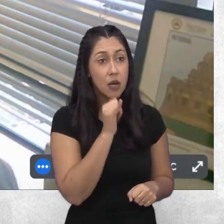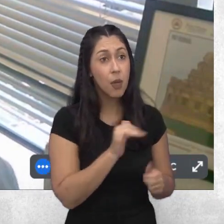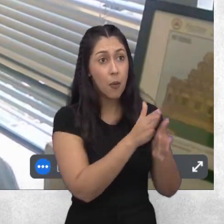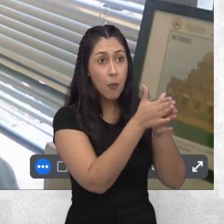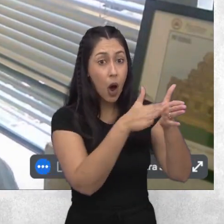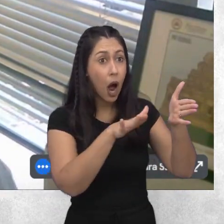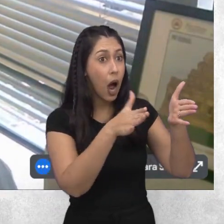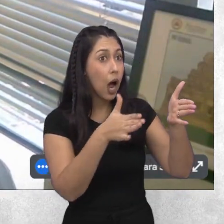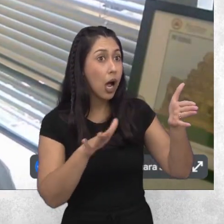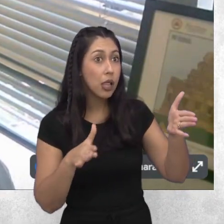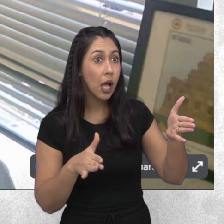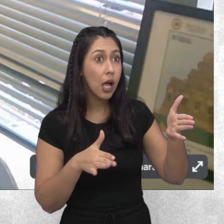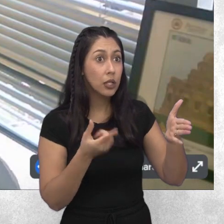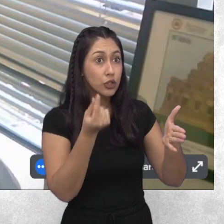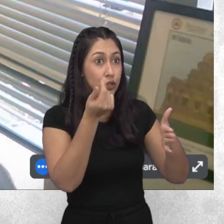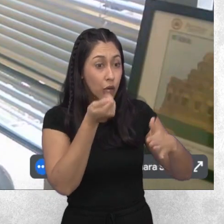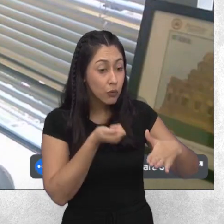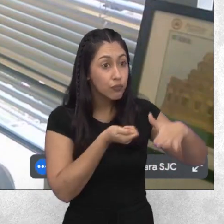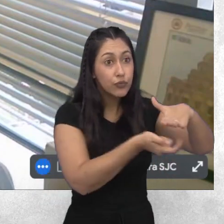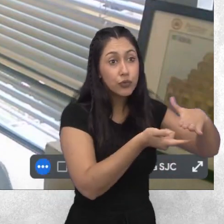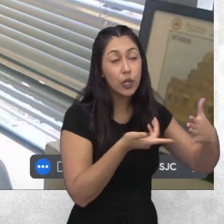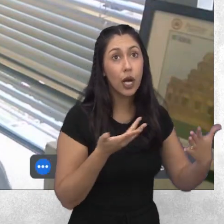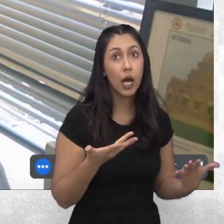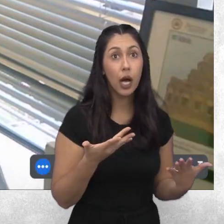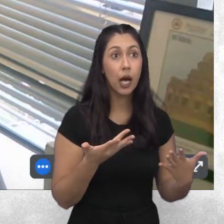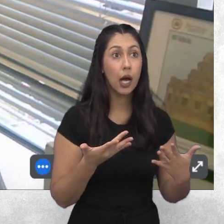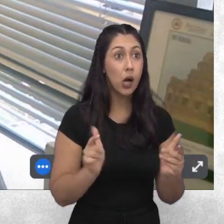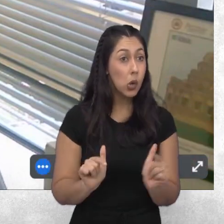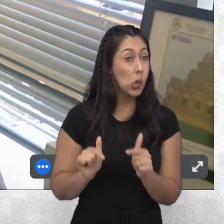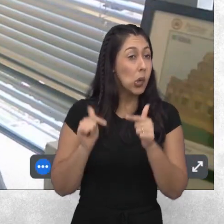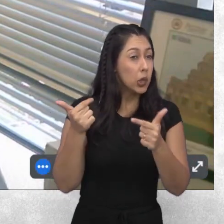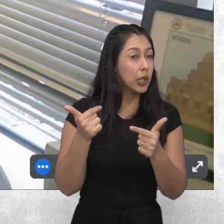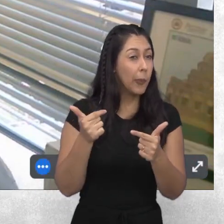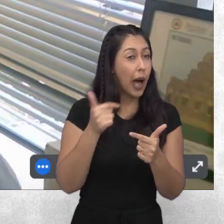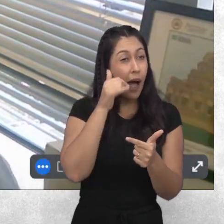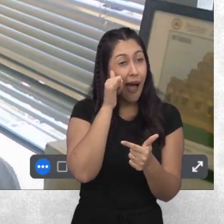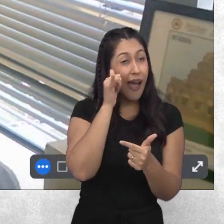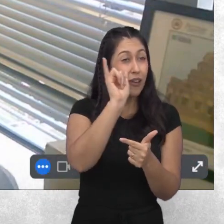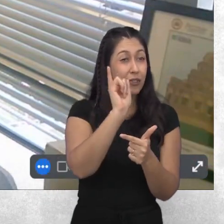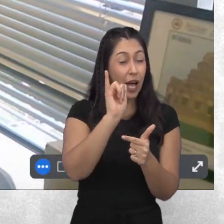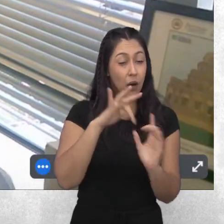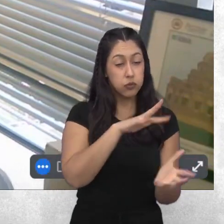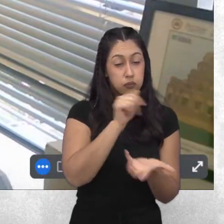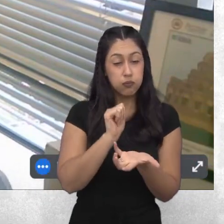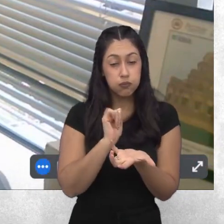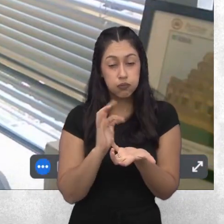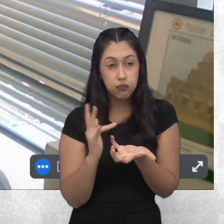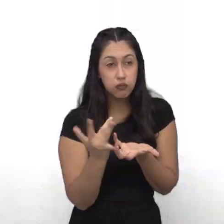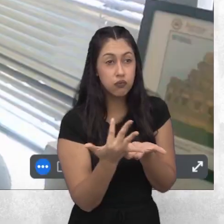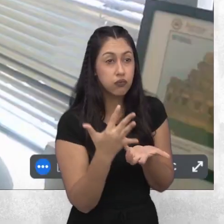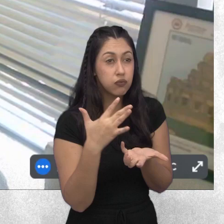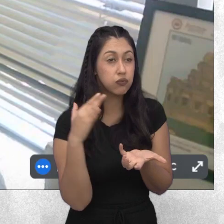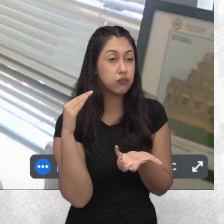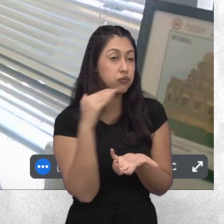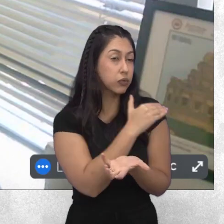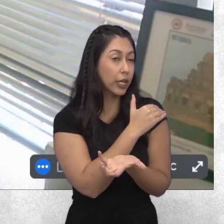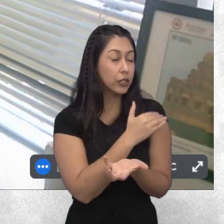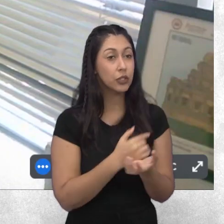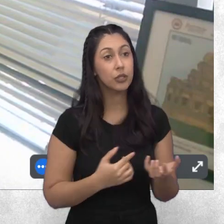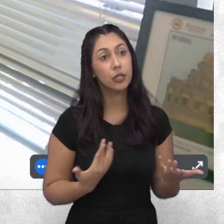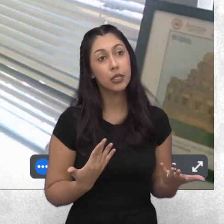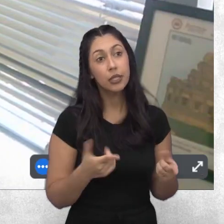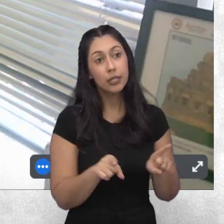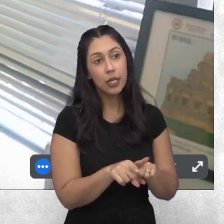transição energética, a luta contra o aquecimento global, a questão da bioeconomia, a forma como o